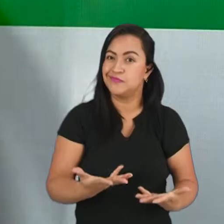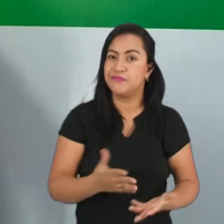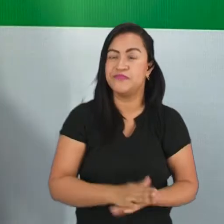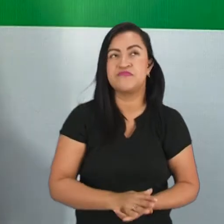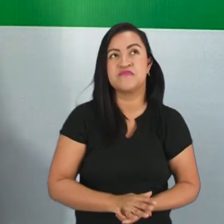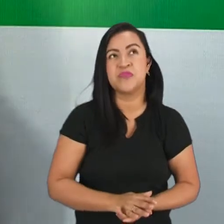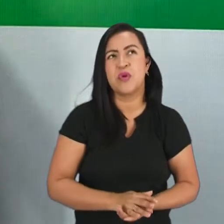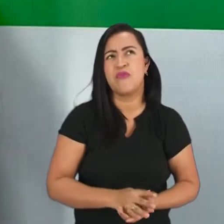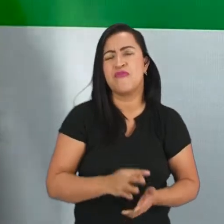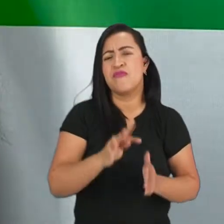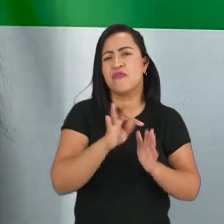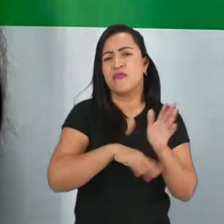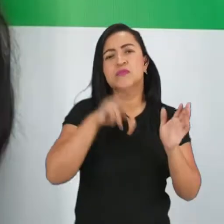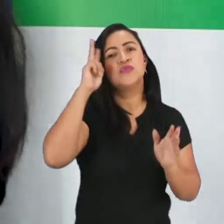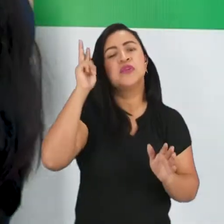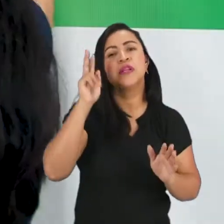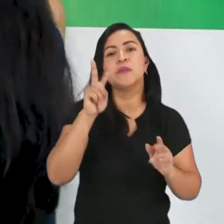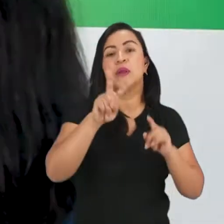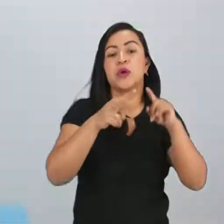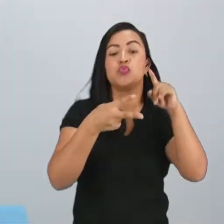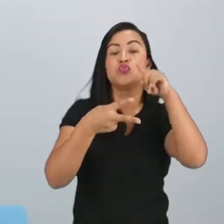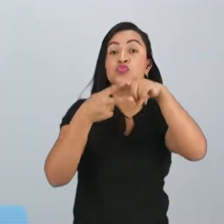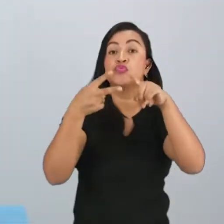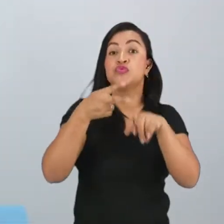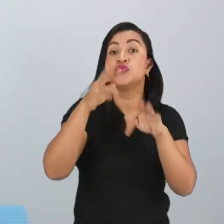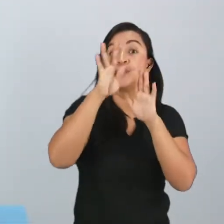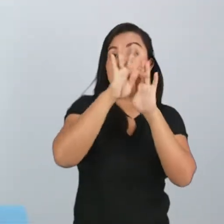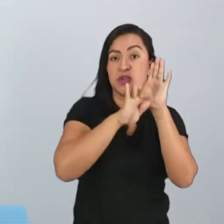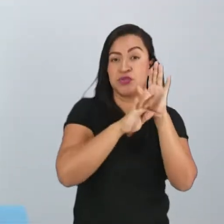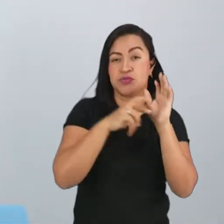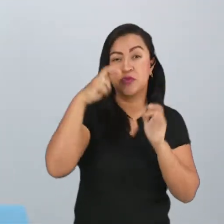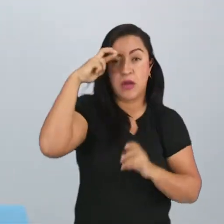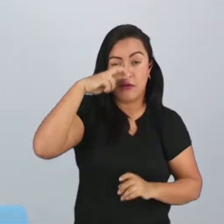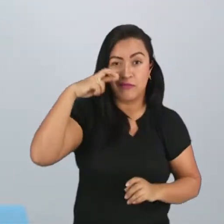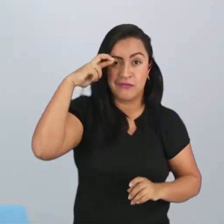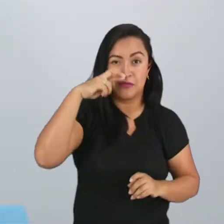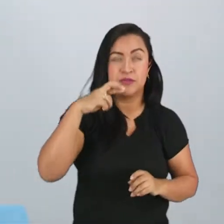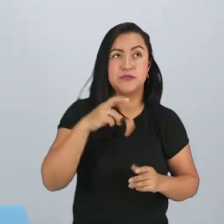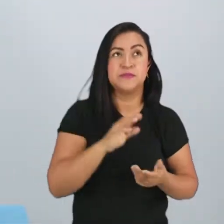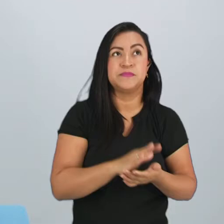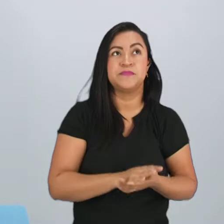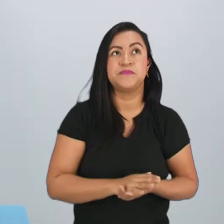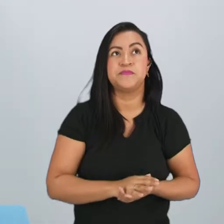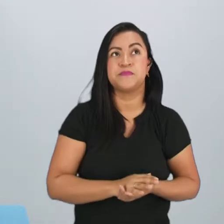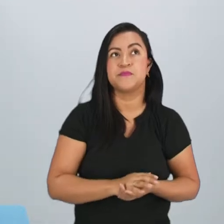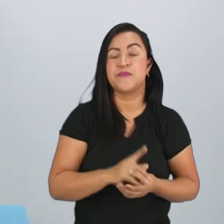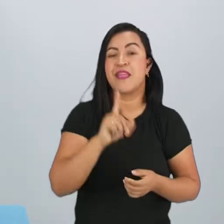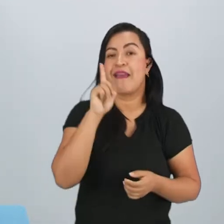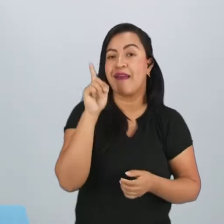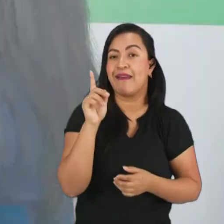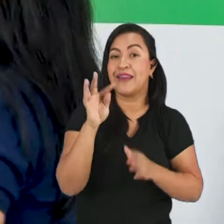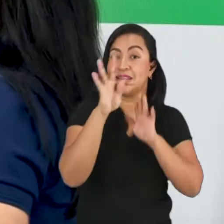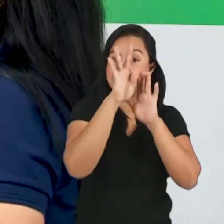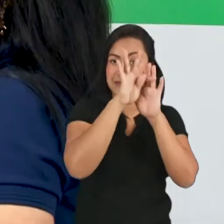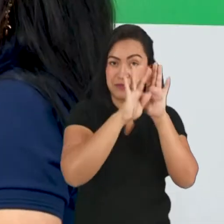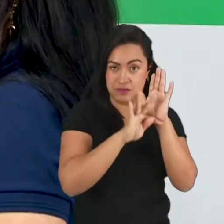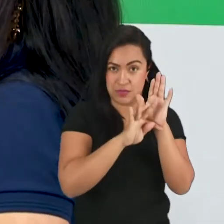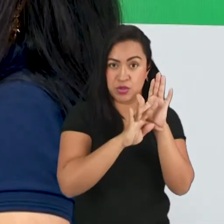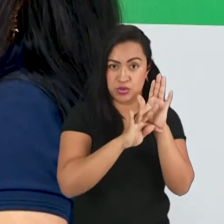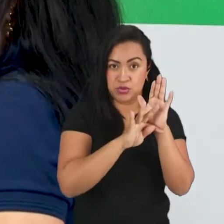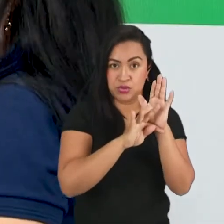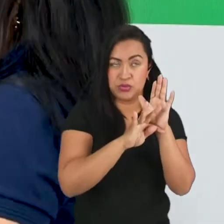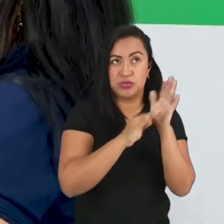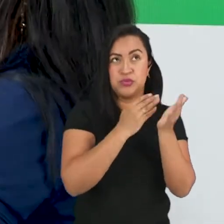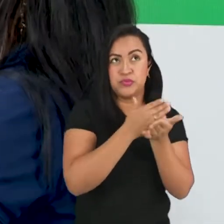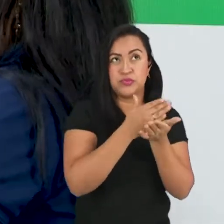primeiro. Vamos só relembrar aqui, ó, comigo. A gente vai analisar esses 2 textos. Esse texto que eu li no início,